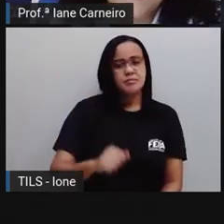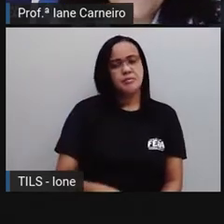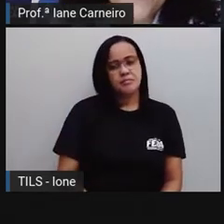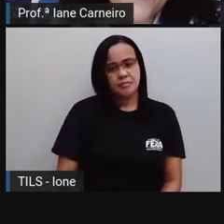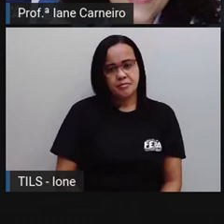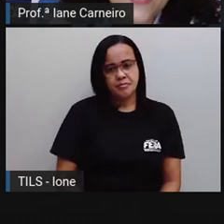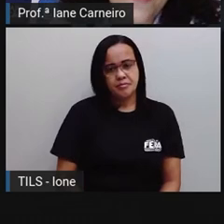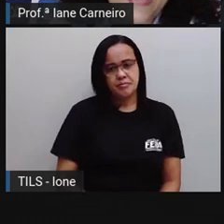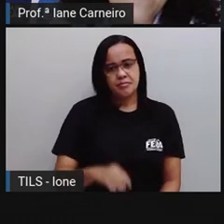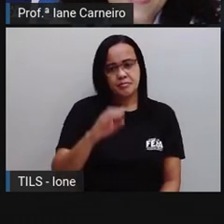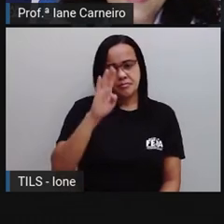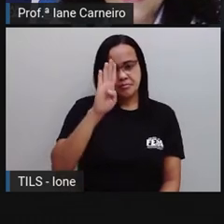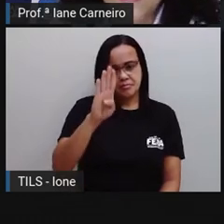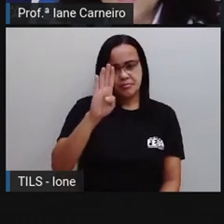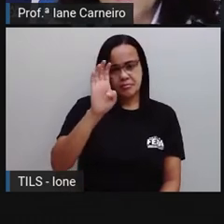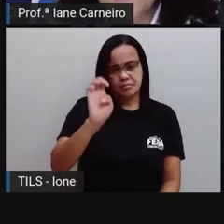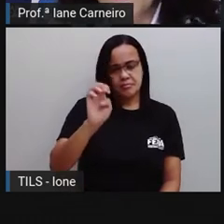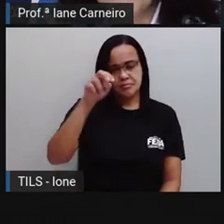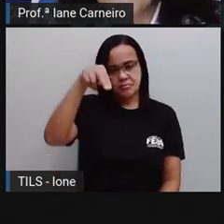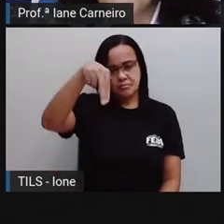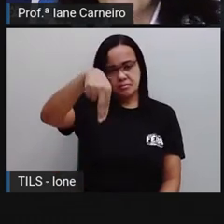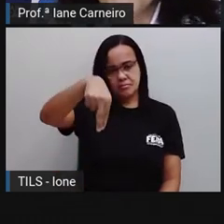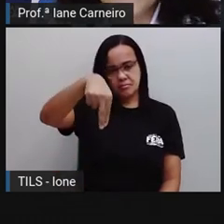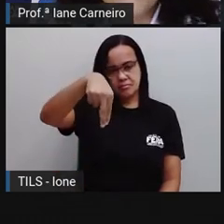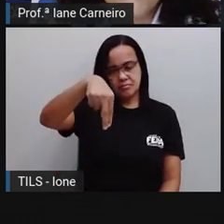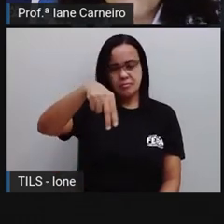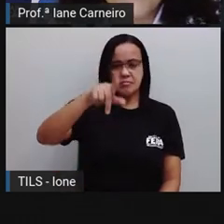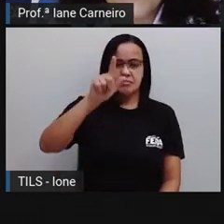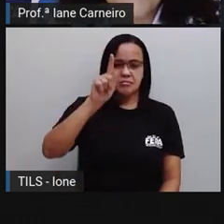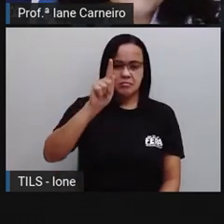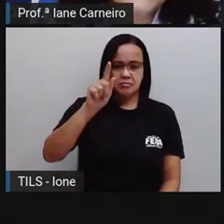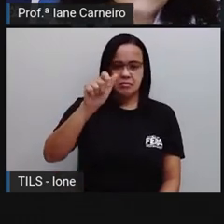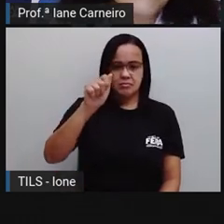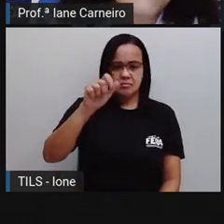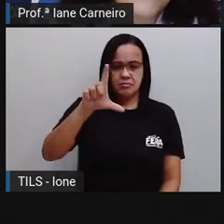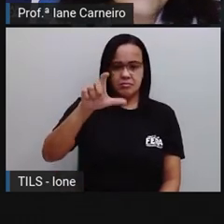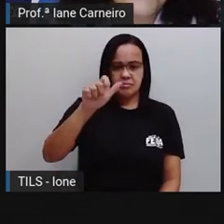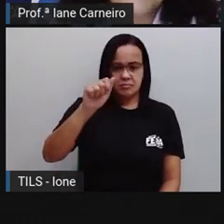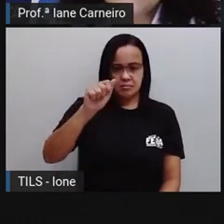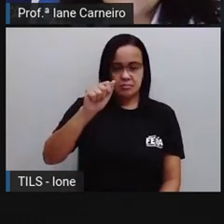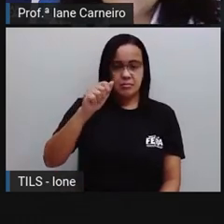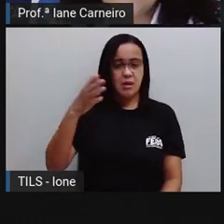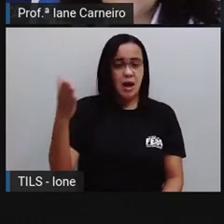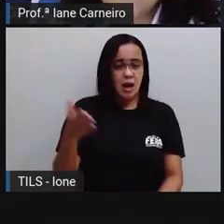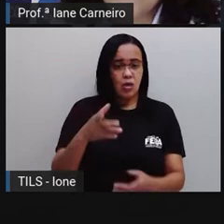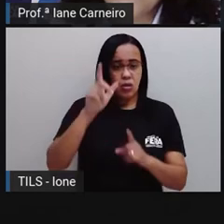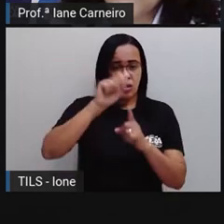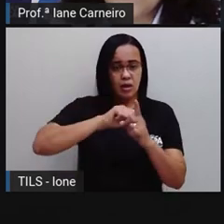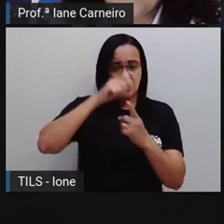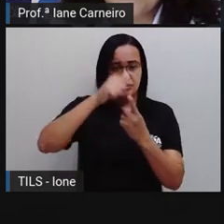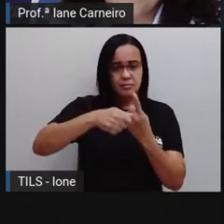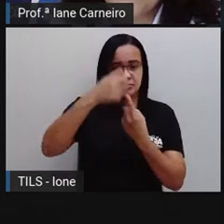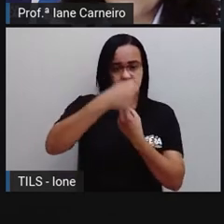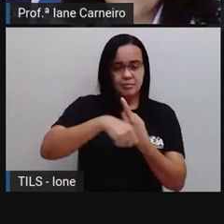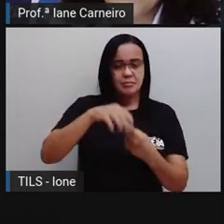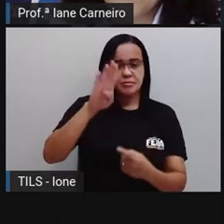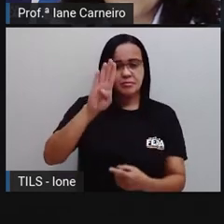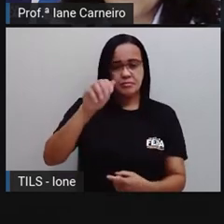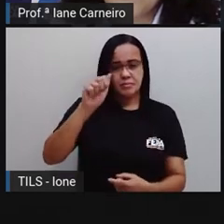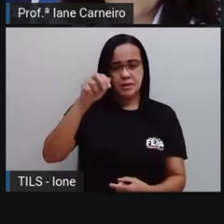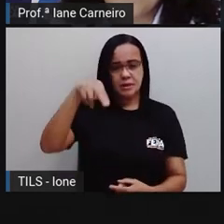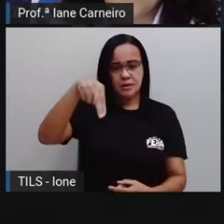Bengala e bolsinho a palavra é chover banana você banana que curso tá